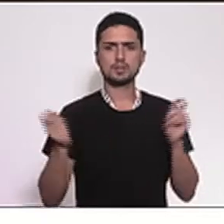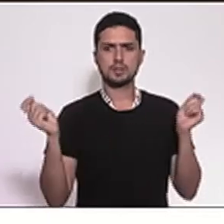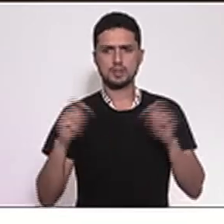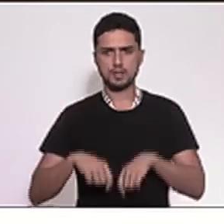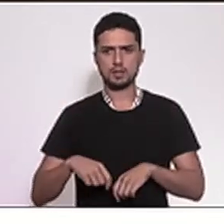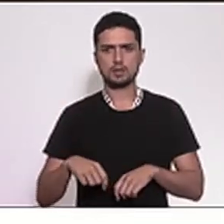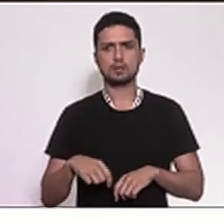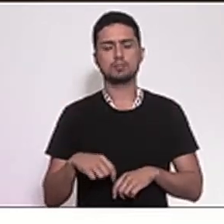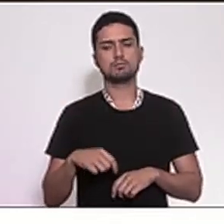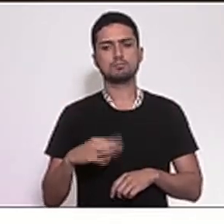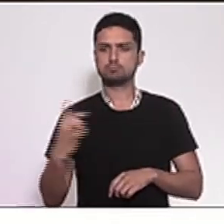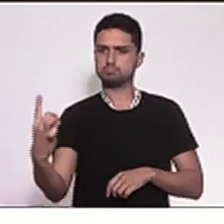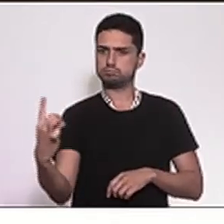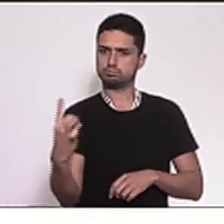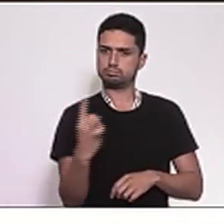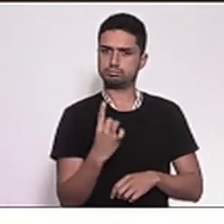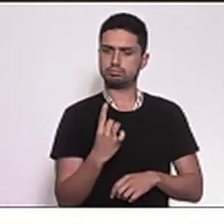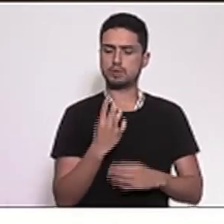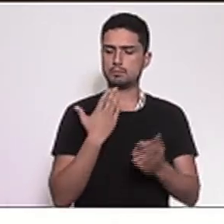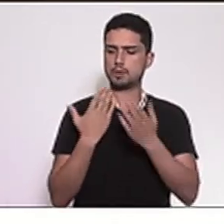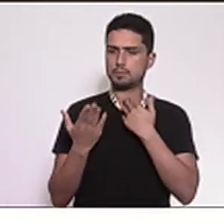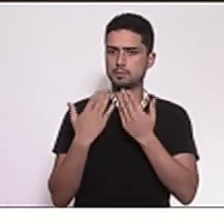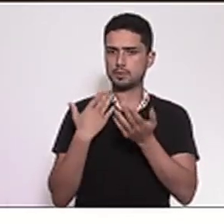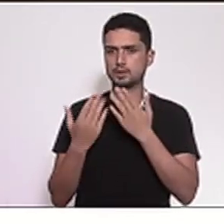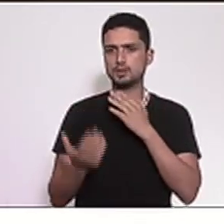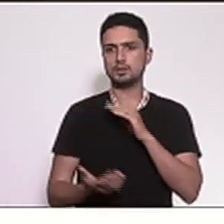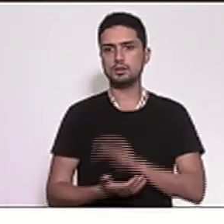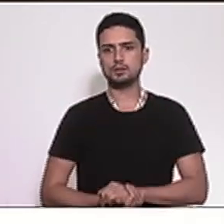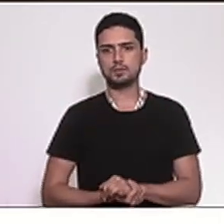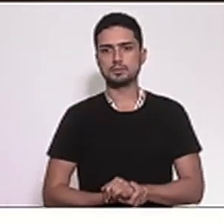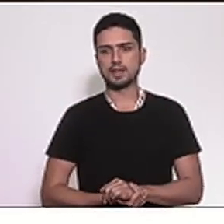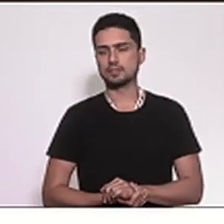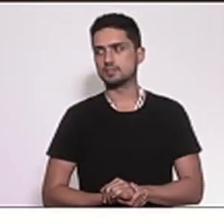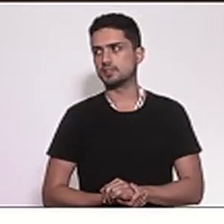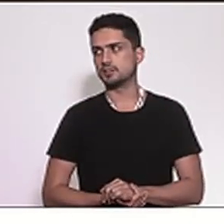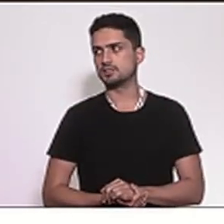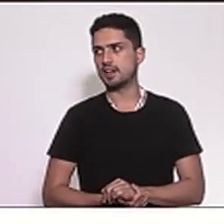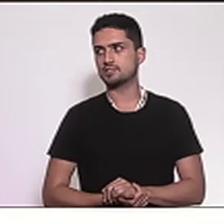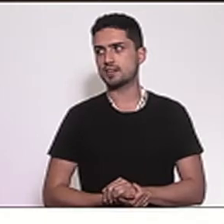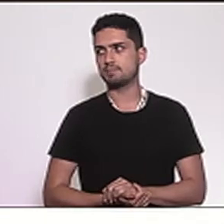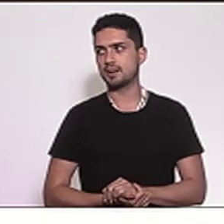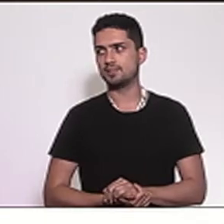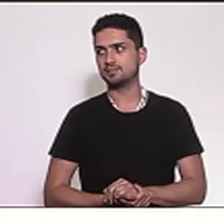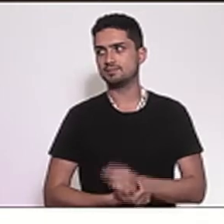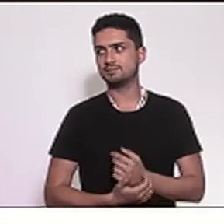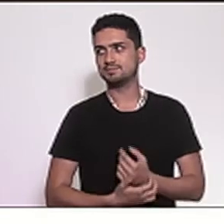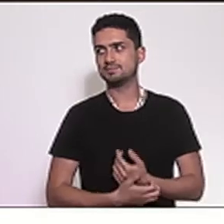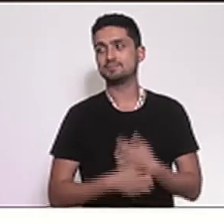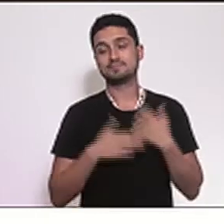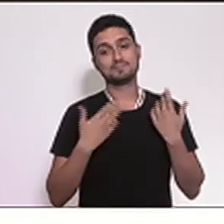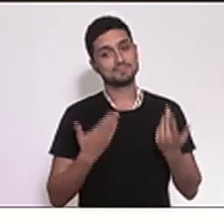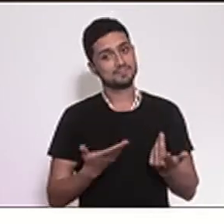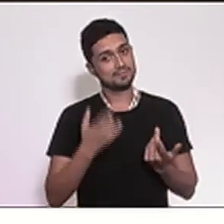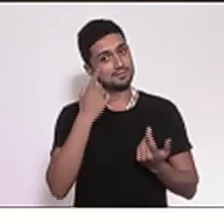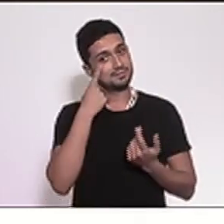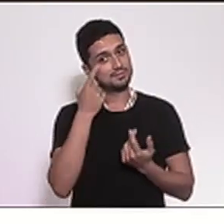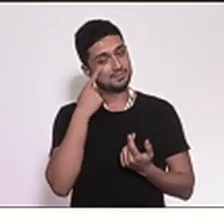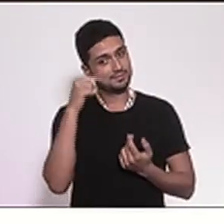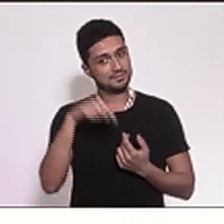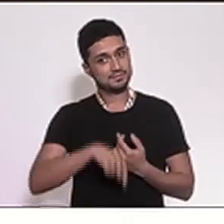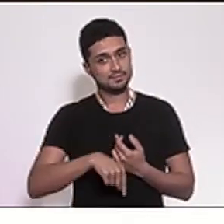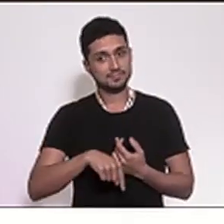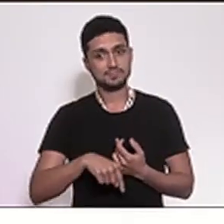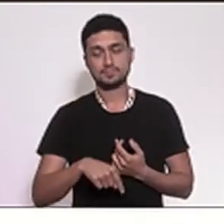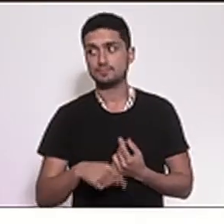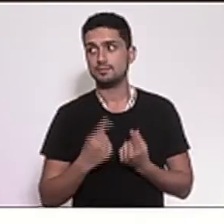a oitiva do ex-governador. Não podemos permitir que a drenagem de recursos públicos do Estado do